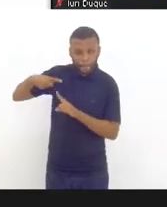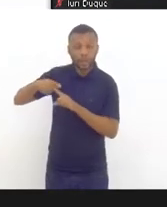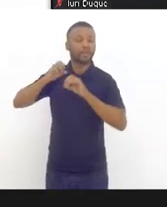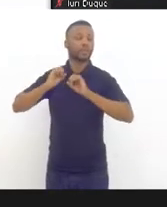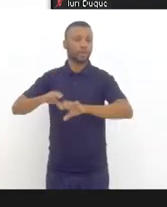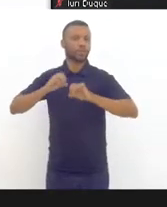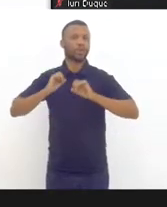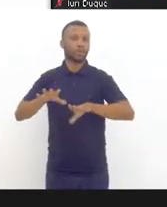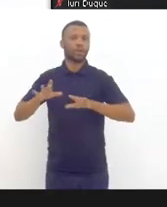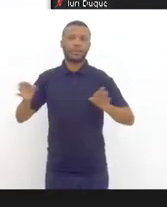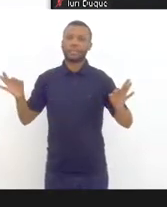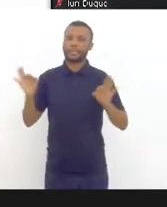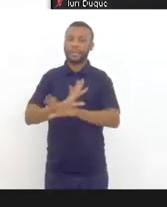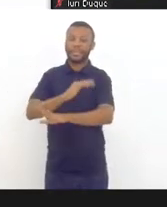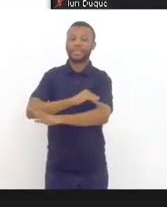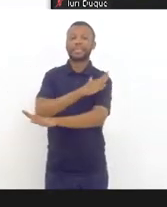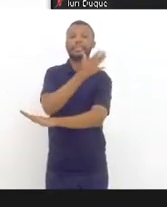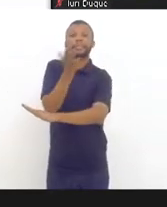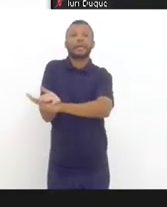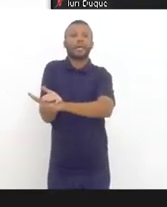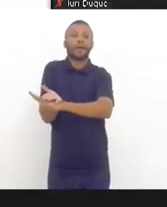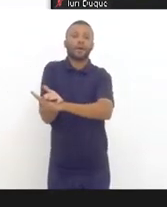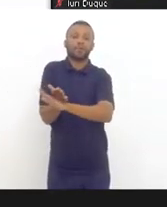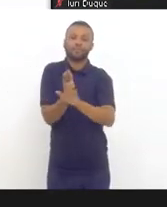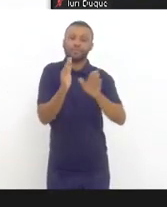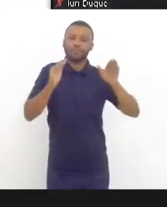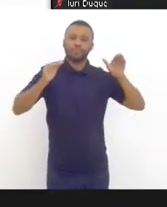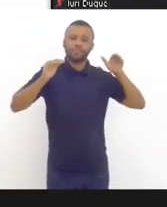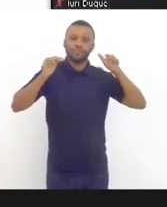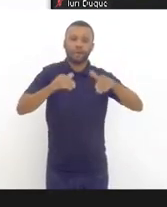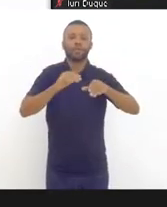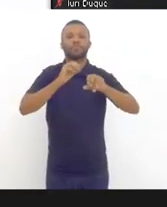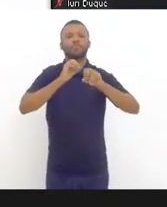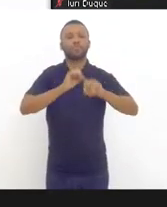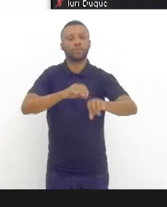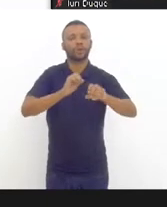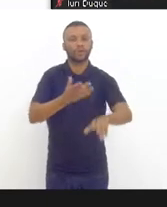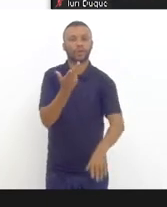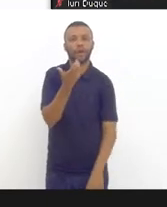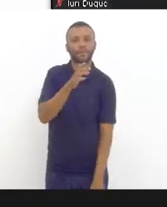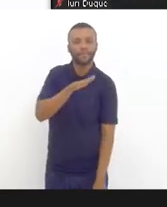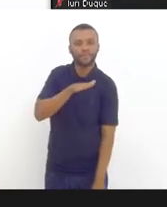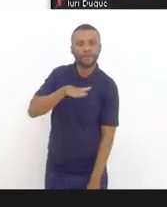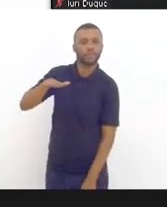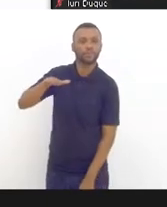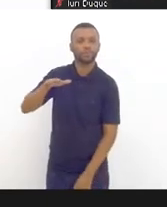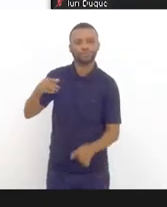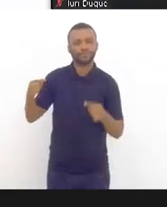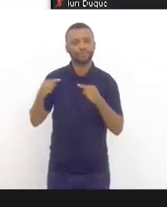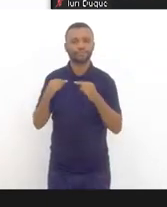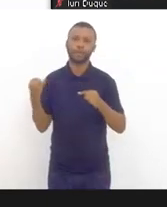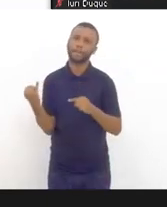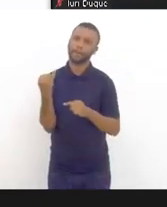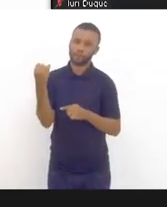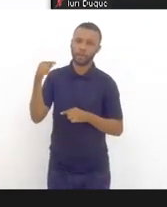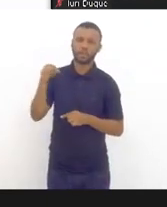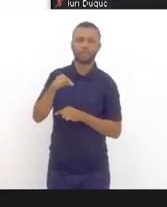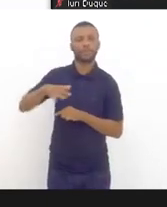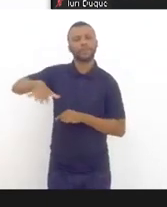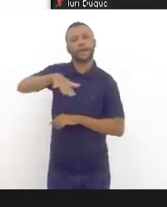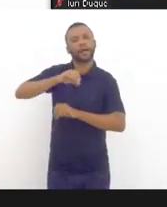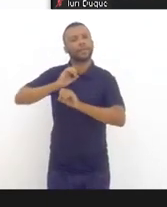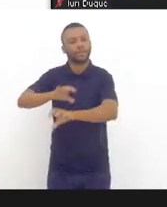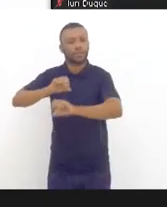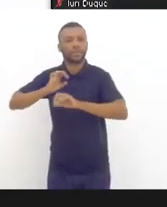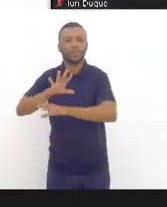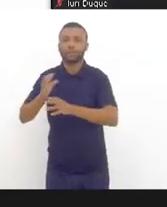integral. Tanto educação integral quanto educação infantil são assuntos extremamente pertinentes na educação e geram